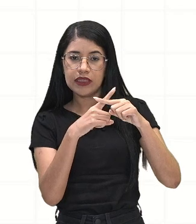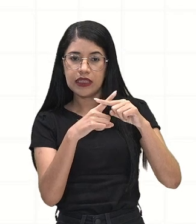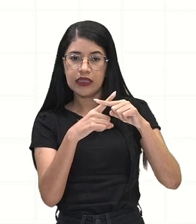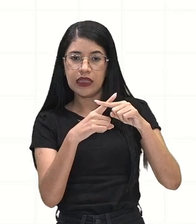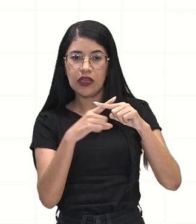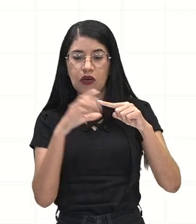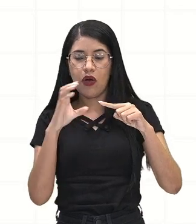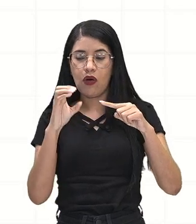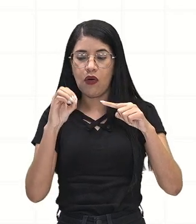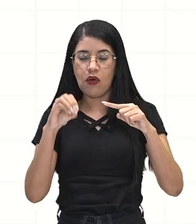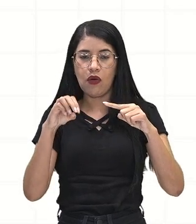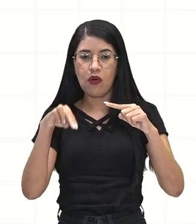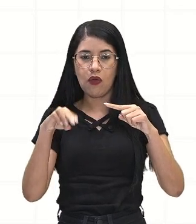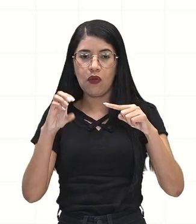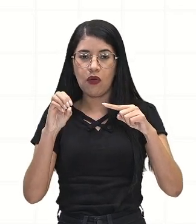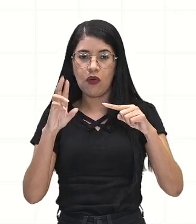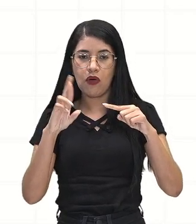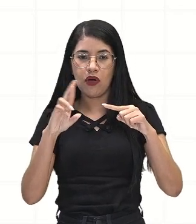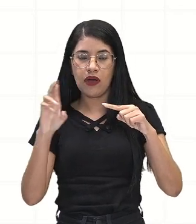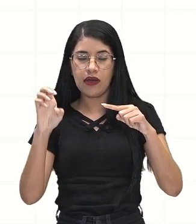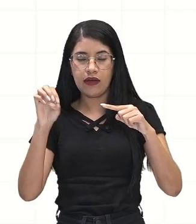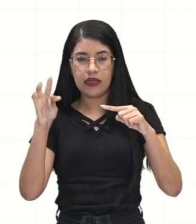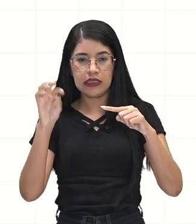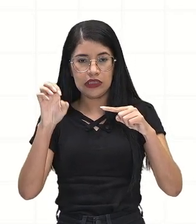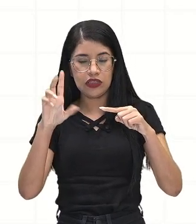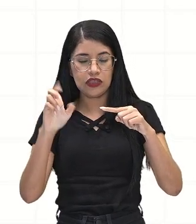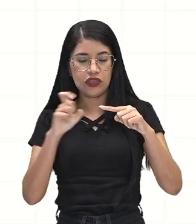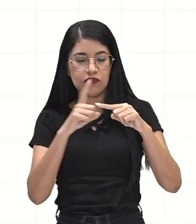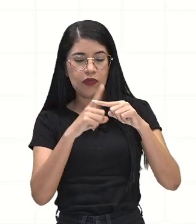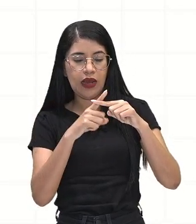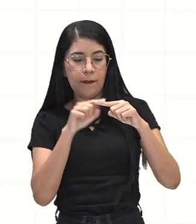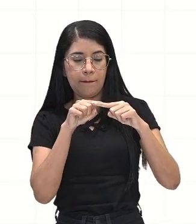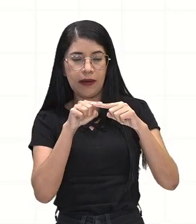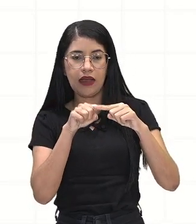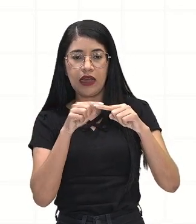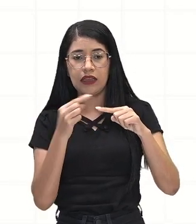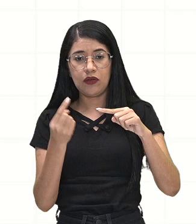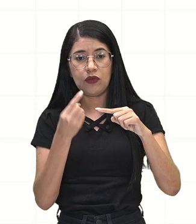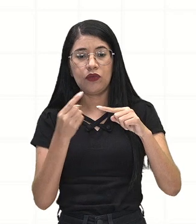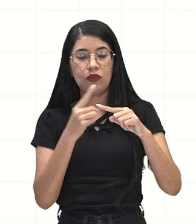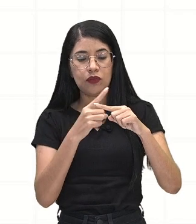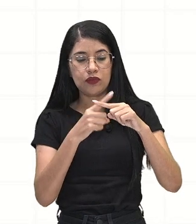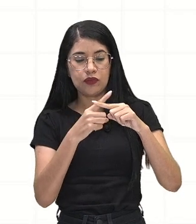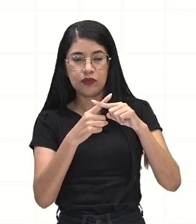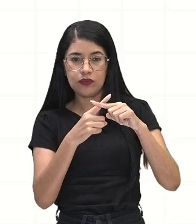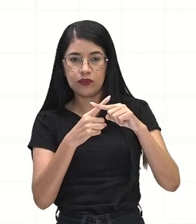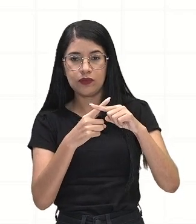exemplo, são retas concorrentes, tá? Elas têm um único ponto comum.